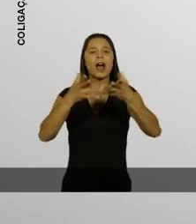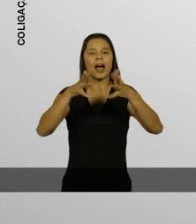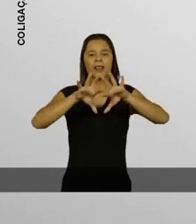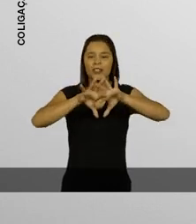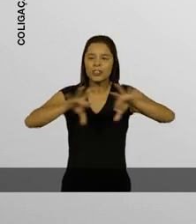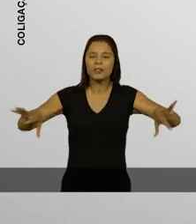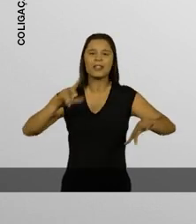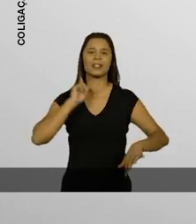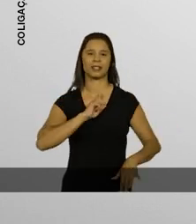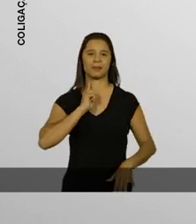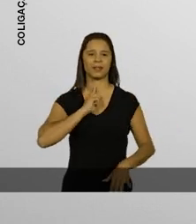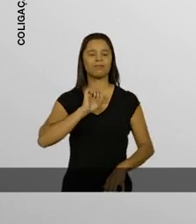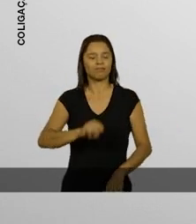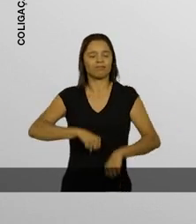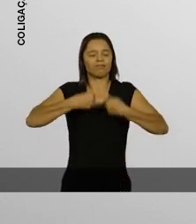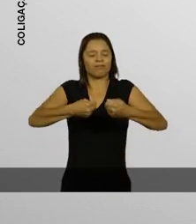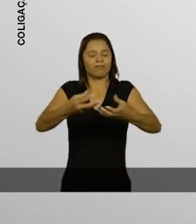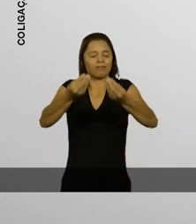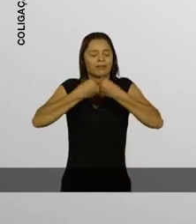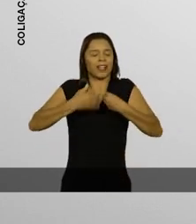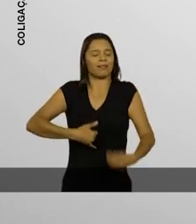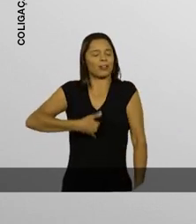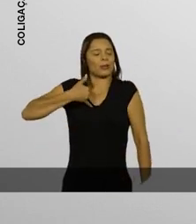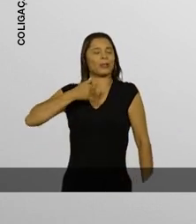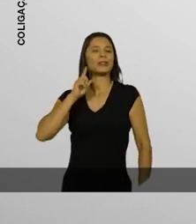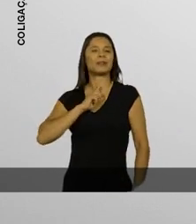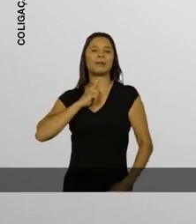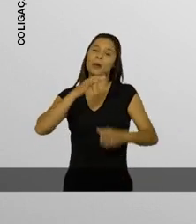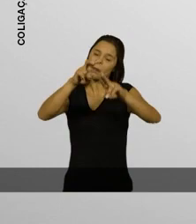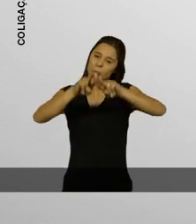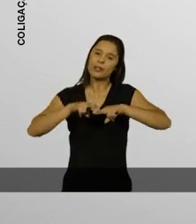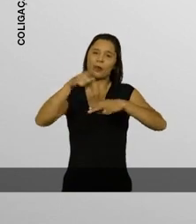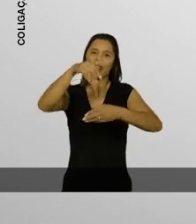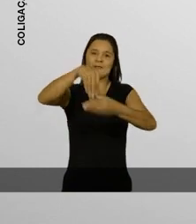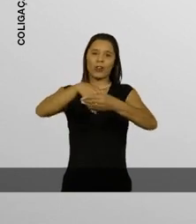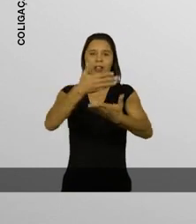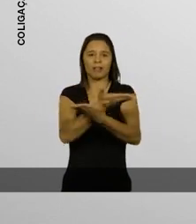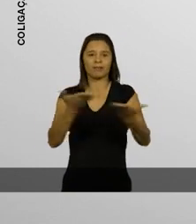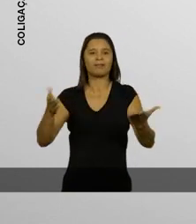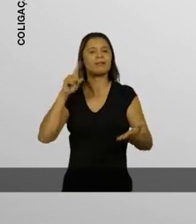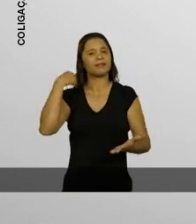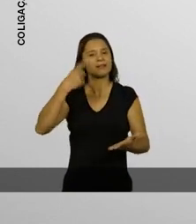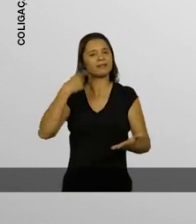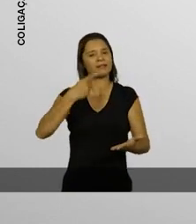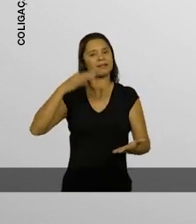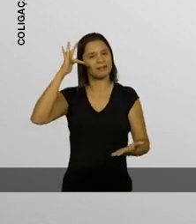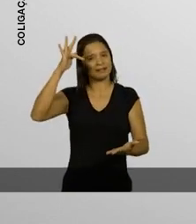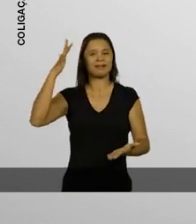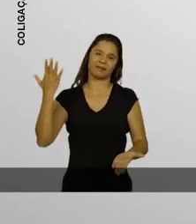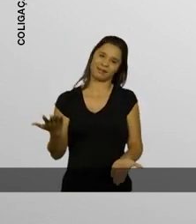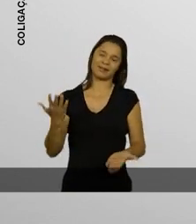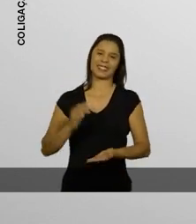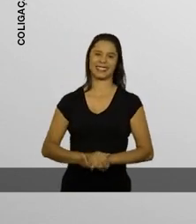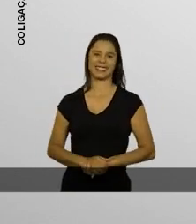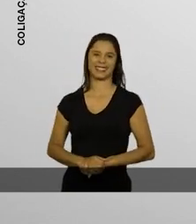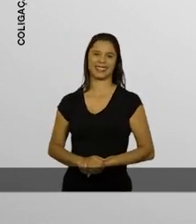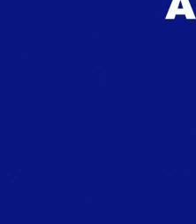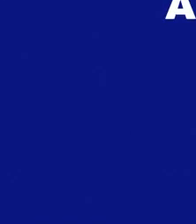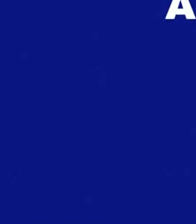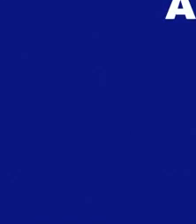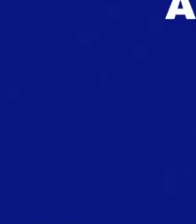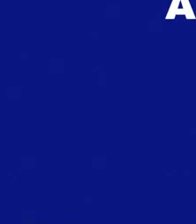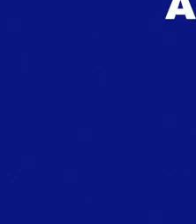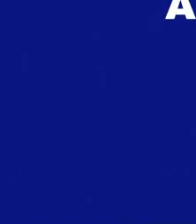querem uma Minas dividida e recuperar o nosso orgulho de sermos mineiros. É para isso que conto com o seu voto nos candidatos da nossa coligação.